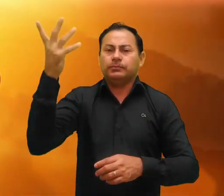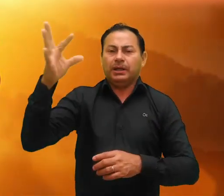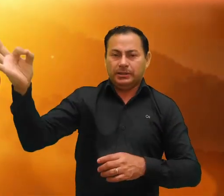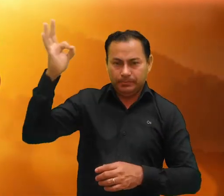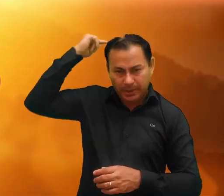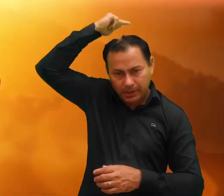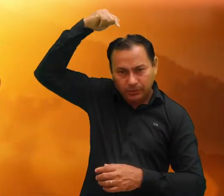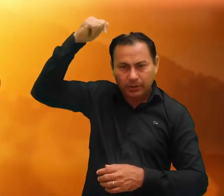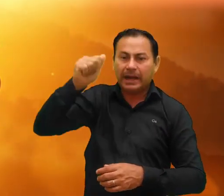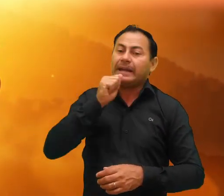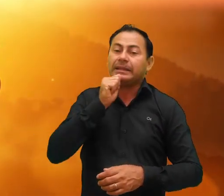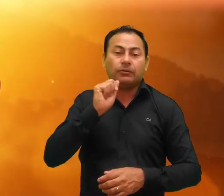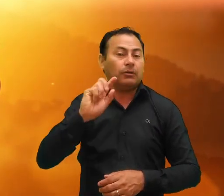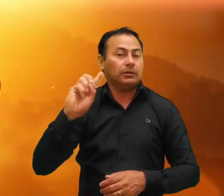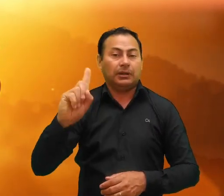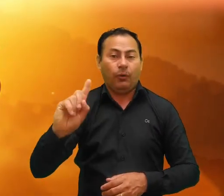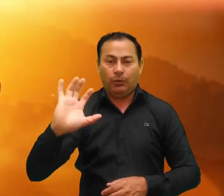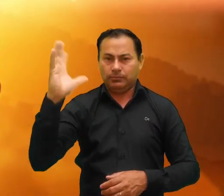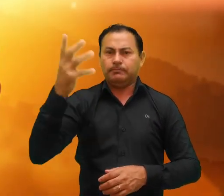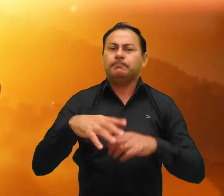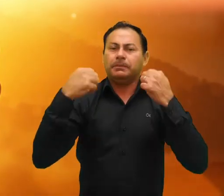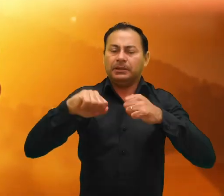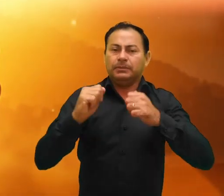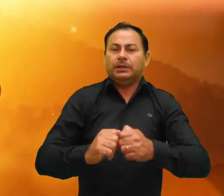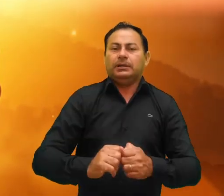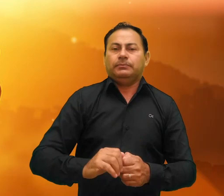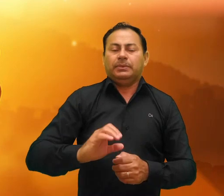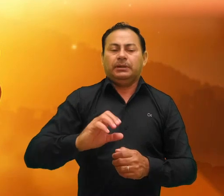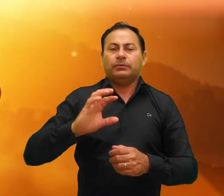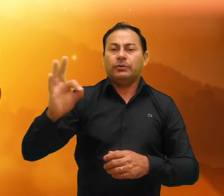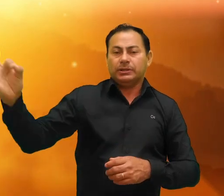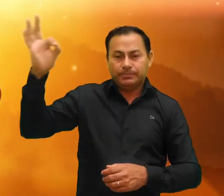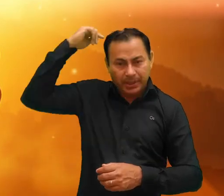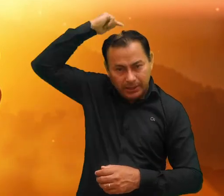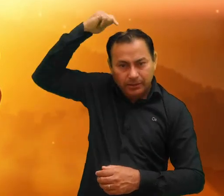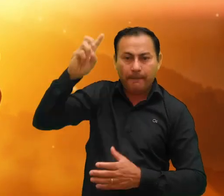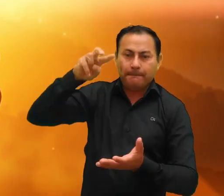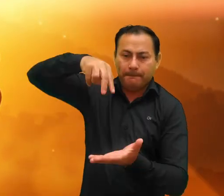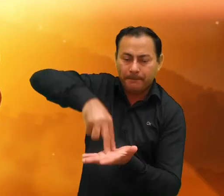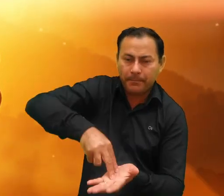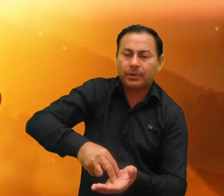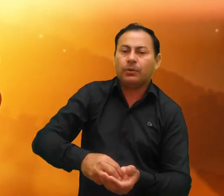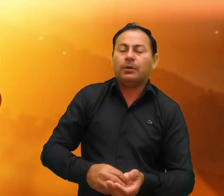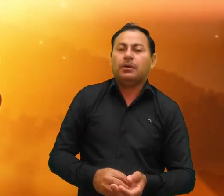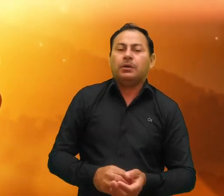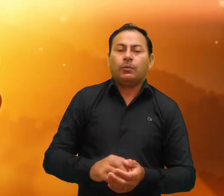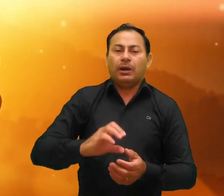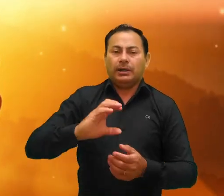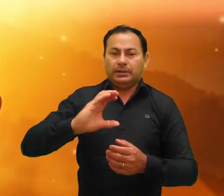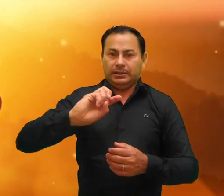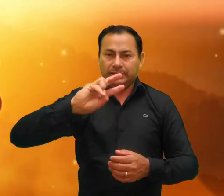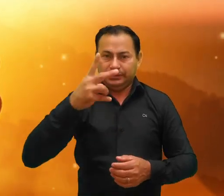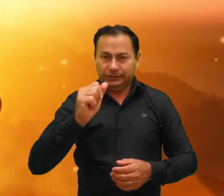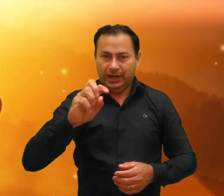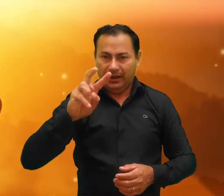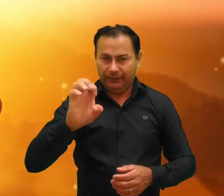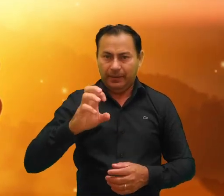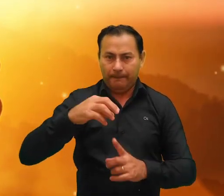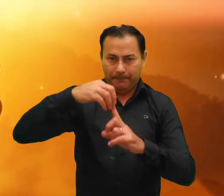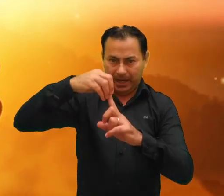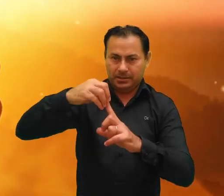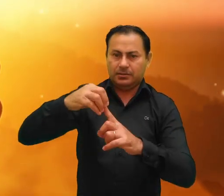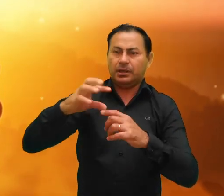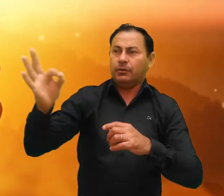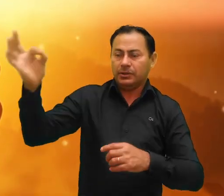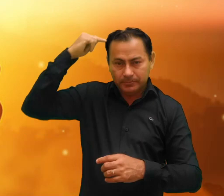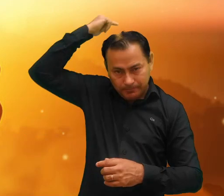espirituais que ainda não se cumpriram, precisamos da chave mestra, o Espírito Santo. Com a chave mestra, o Espírito Santo, a próxima coisa